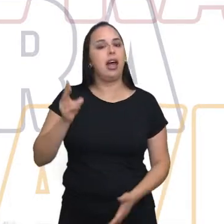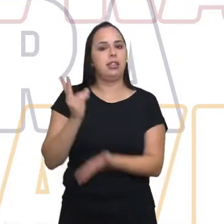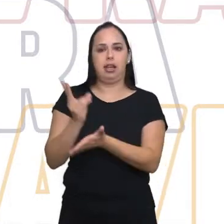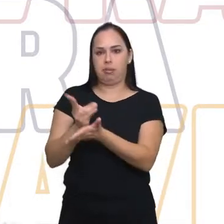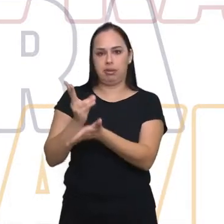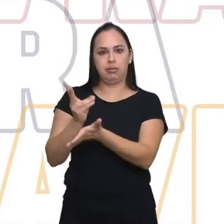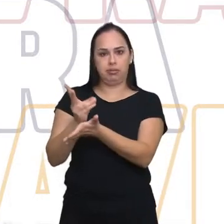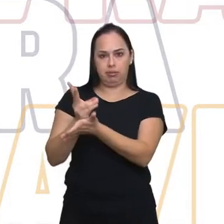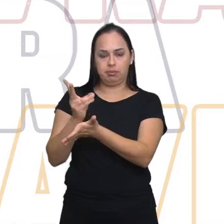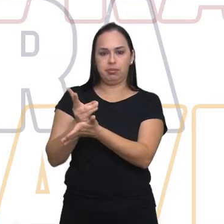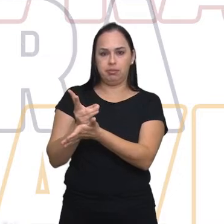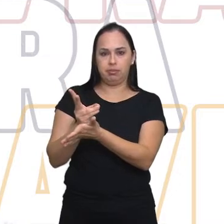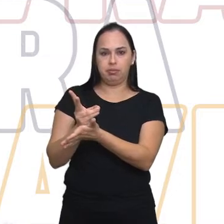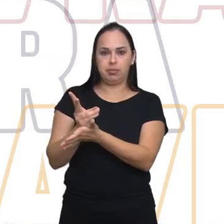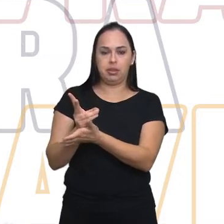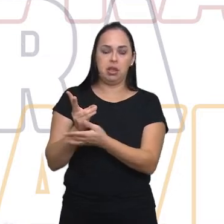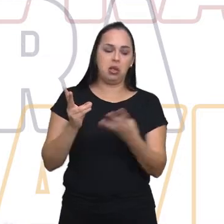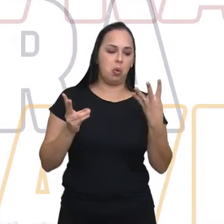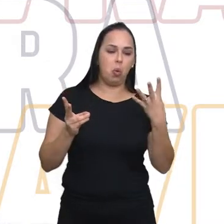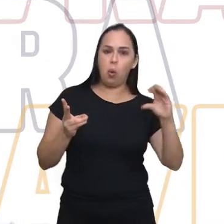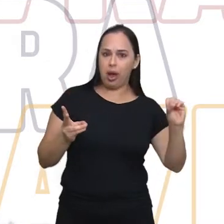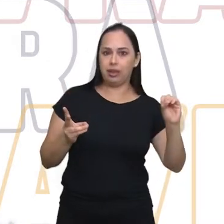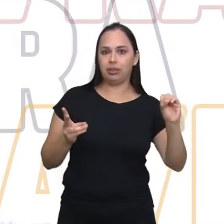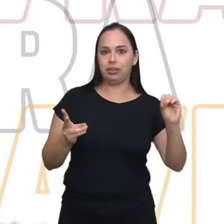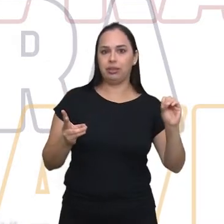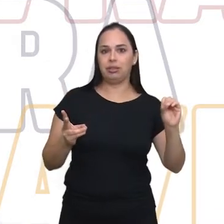isso? Elas vão durante toda a semana. E as outras